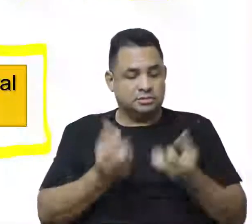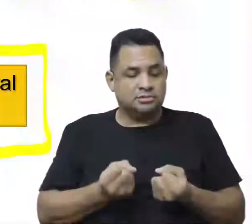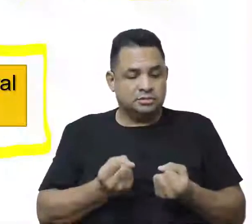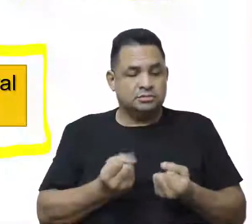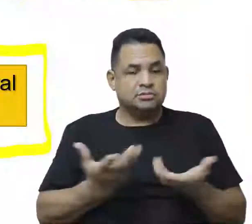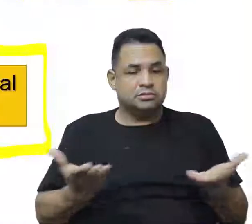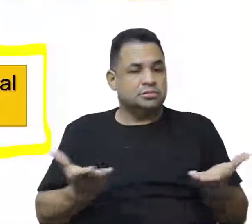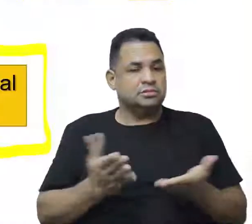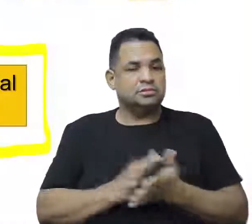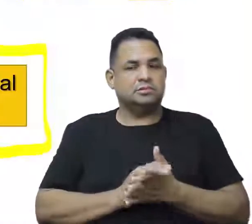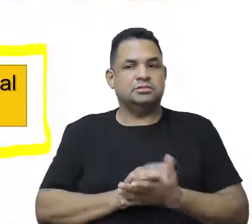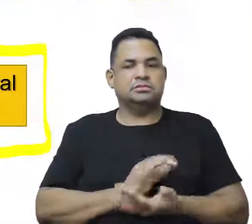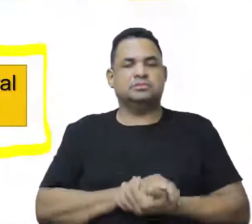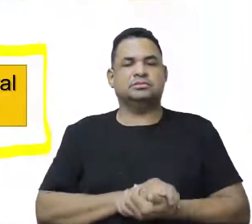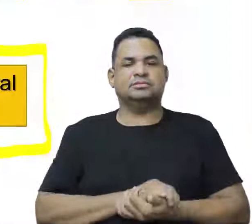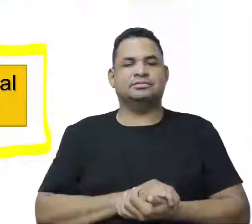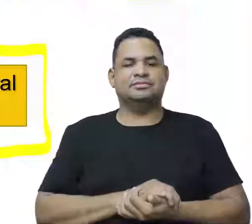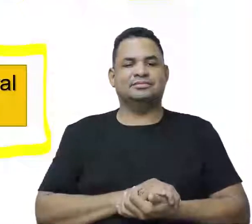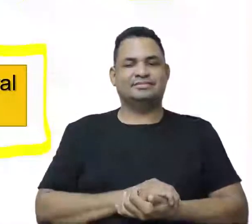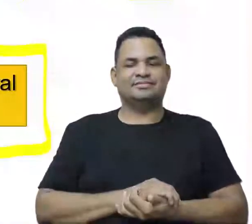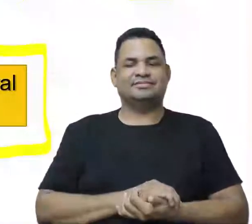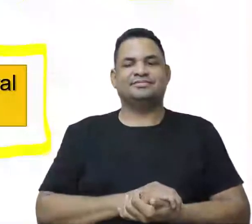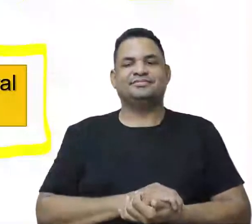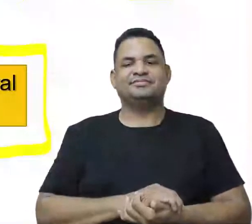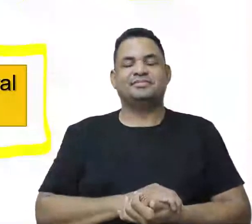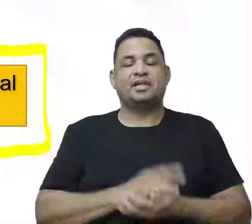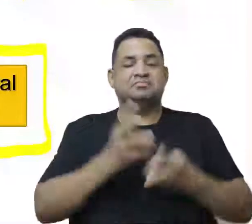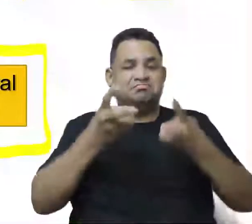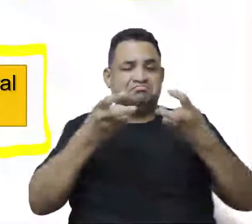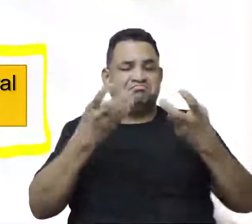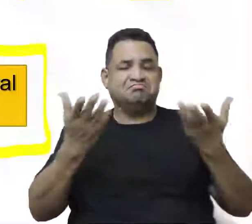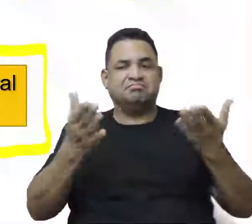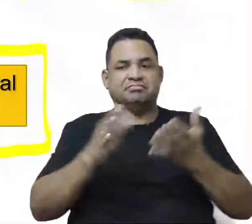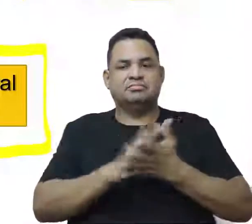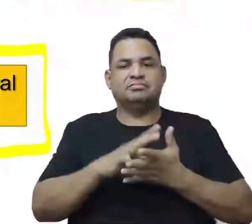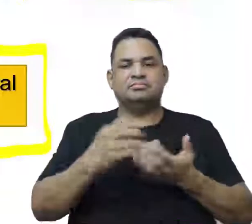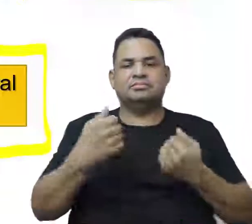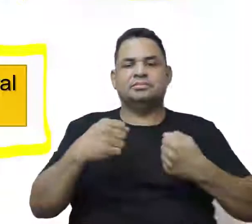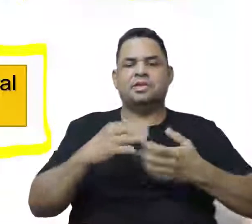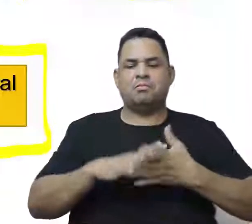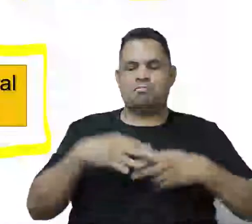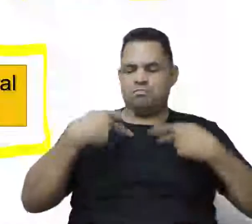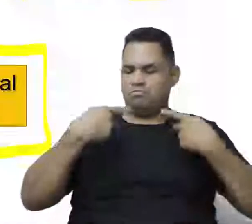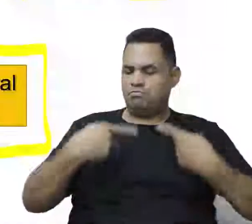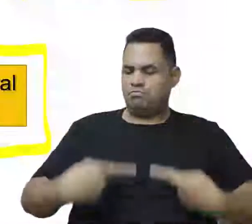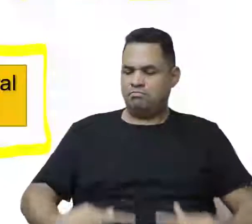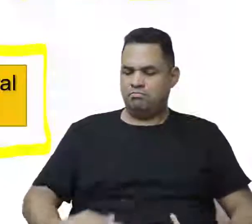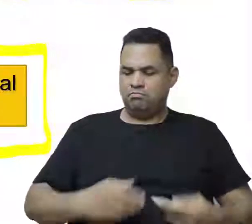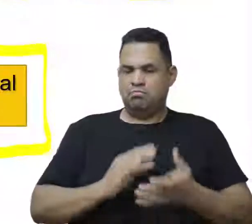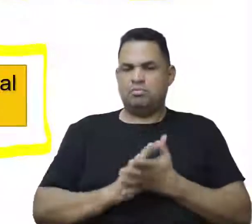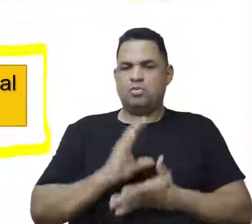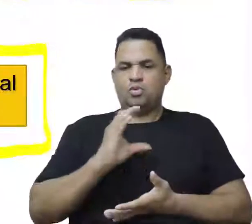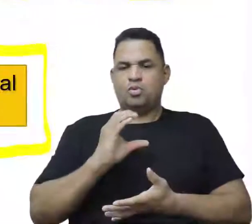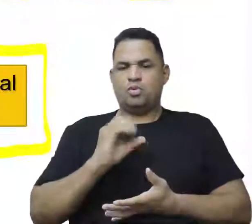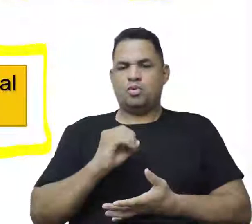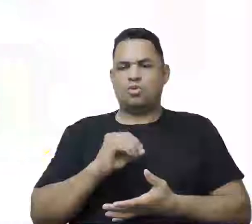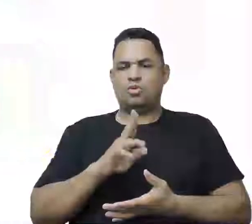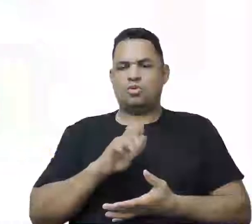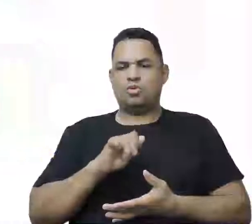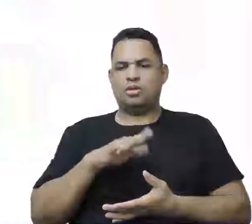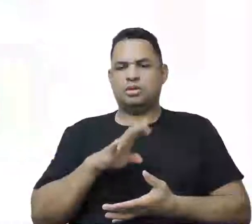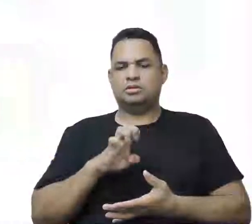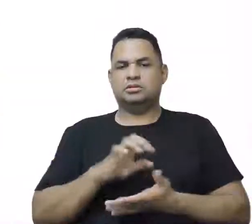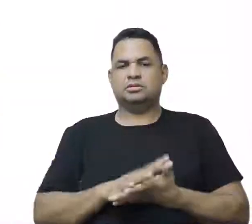de concordância. Engasgou, mas foi. Isso. Aqui a gente percebe, então, que há uma postura, né, uma atitude congruente entre os